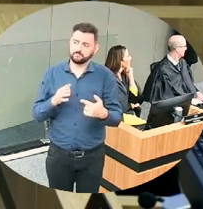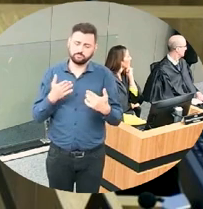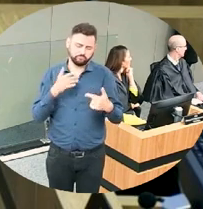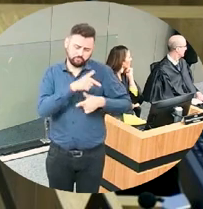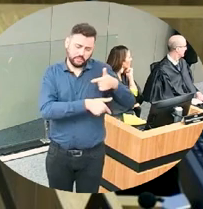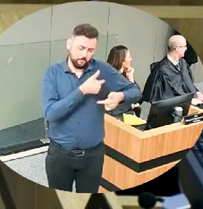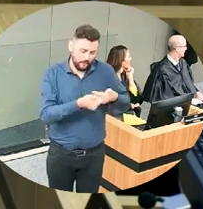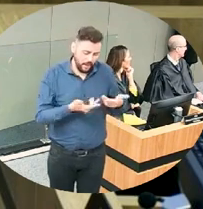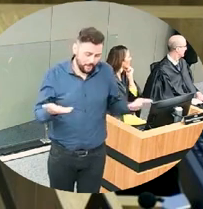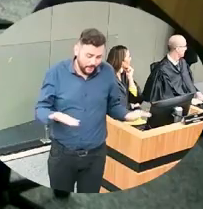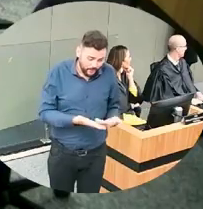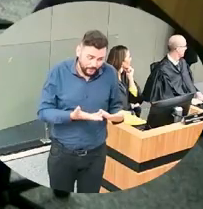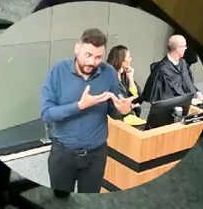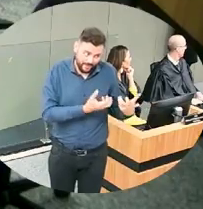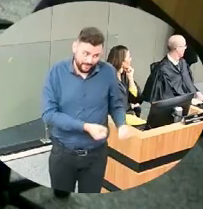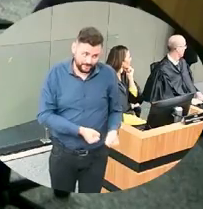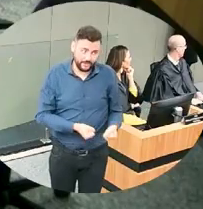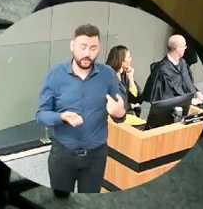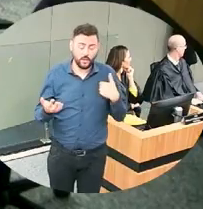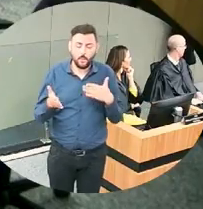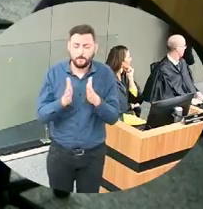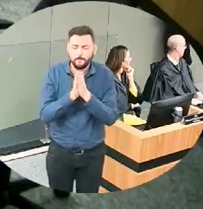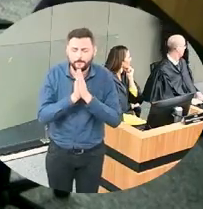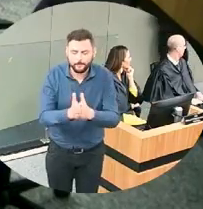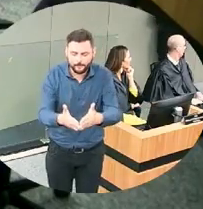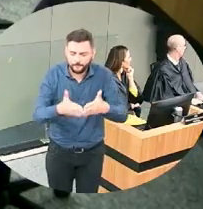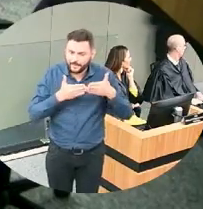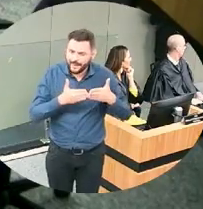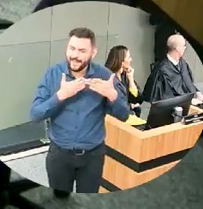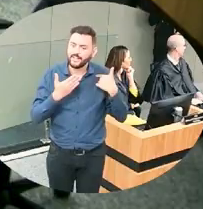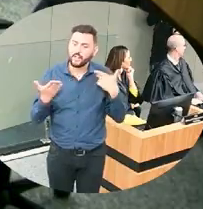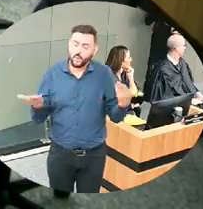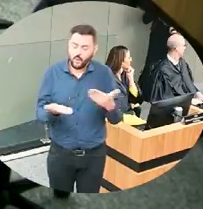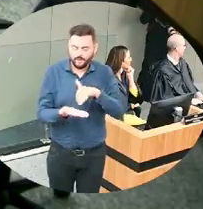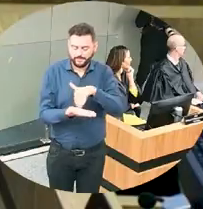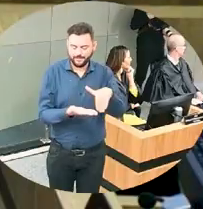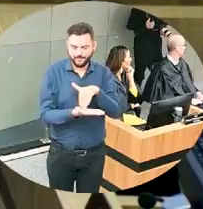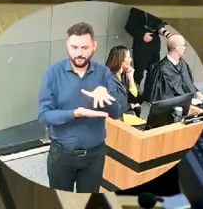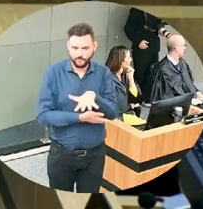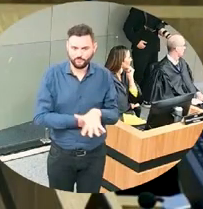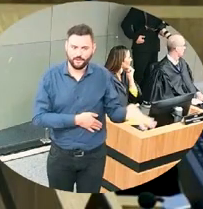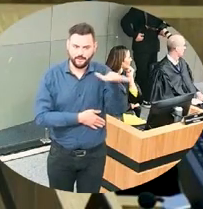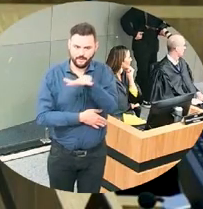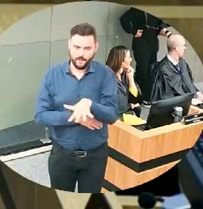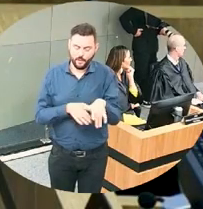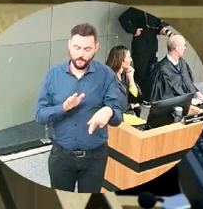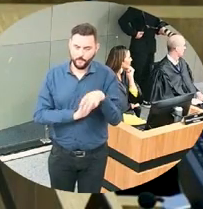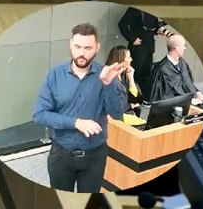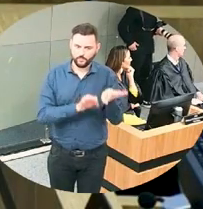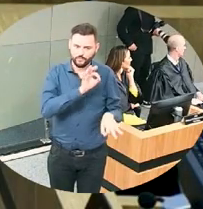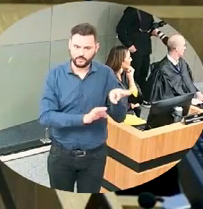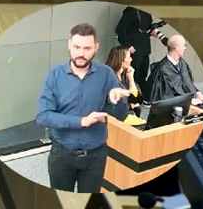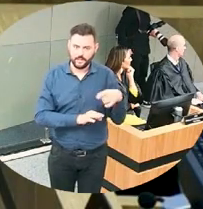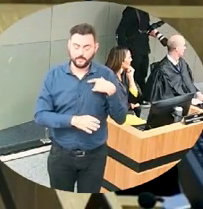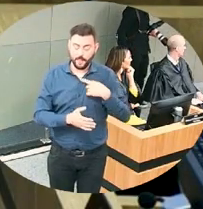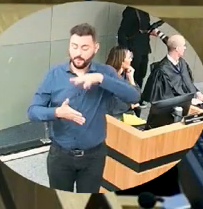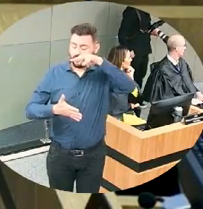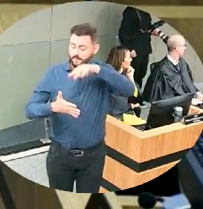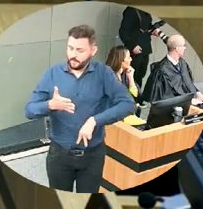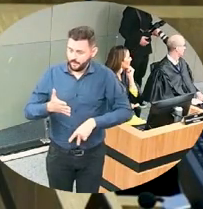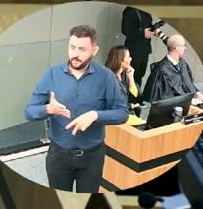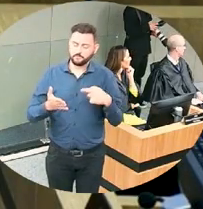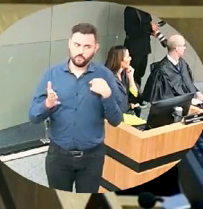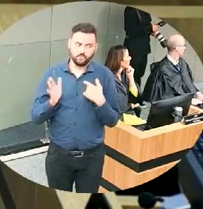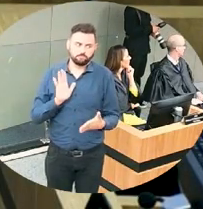seu cargo solicito ao secretário geral judiciário que proceda à leitura do